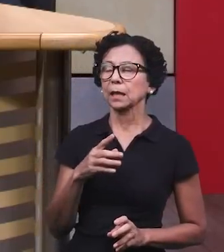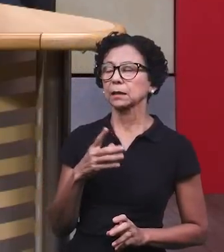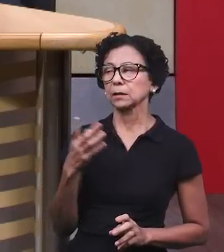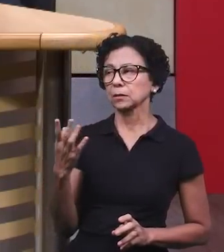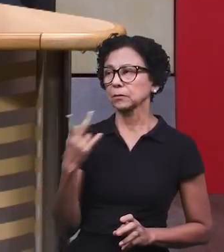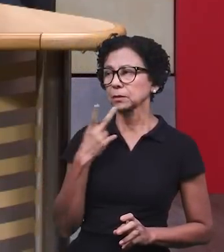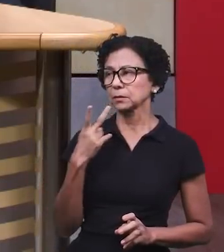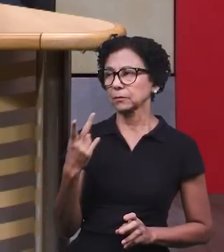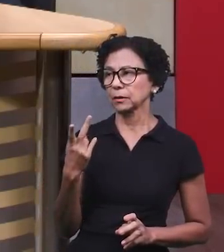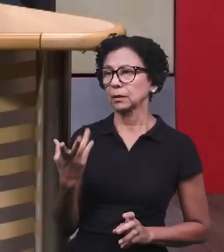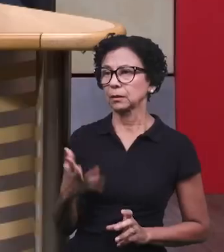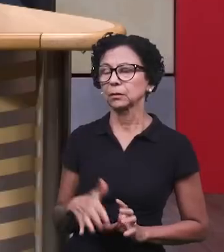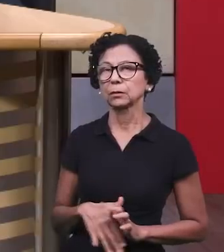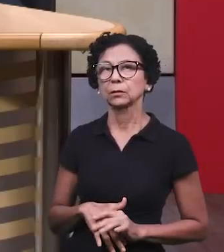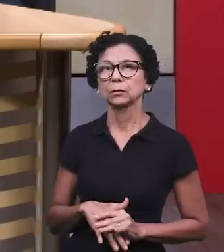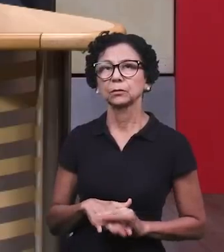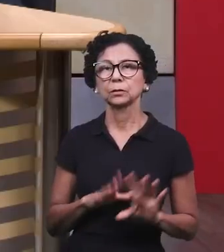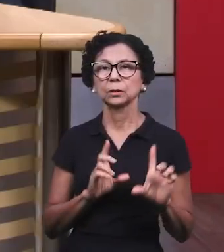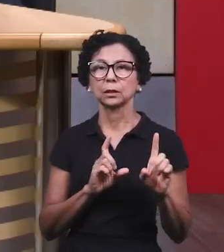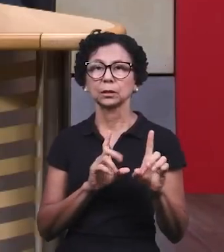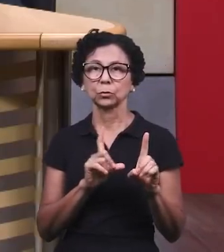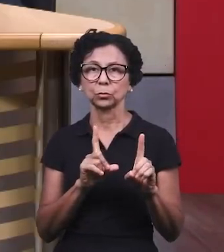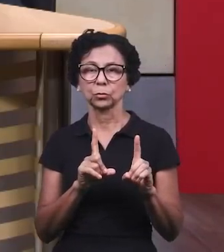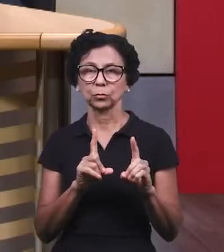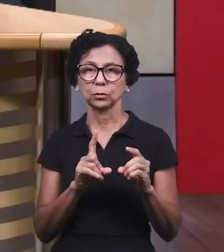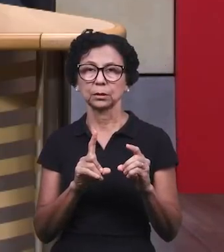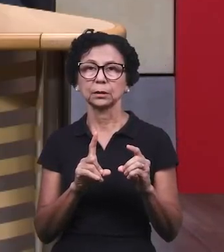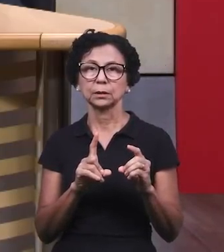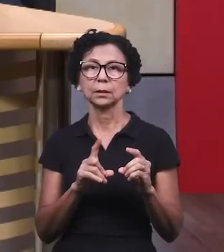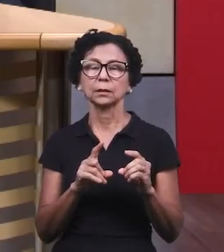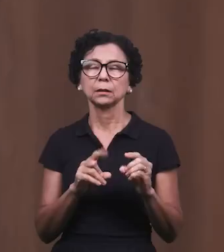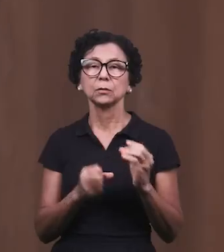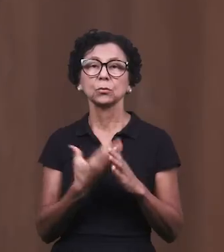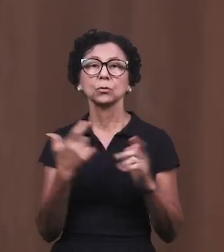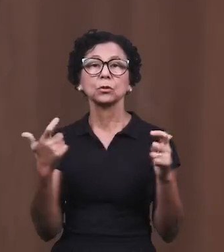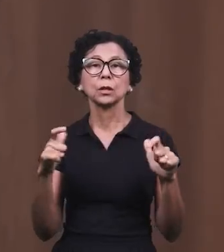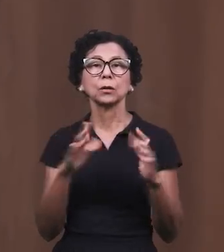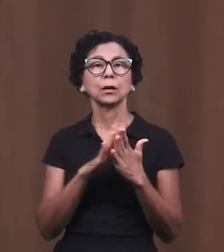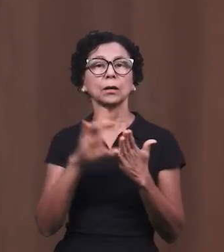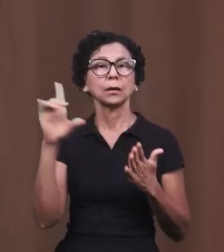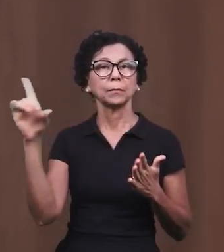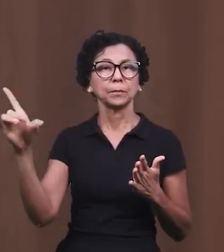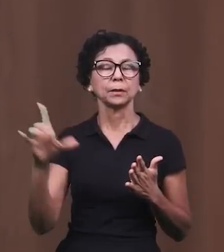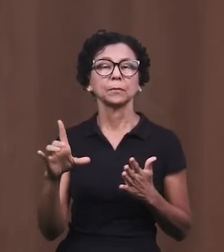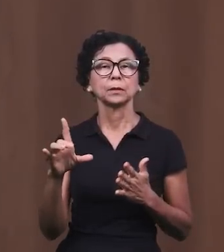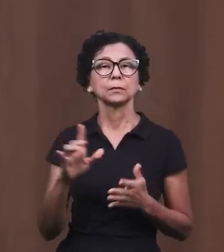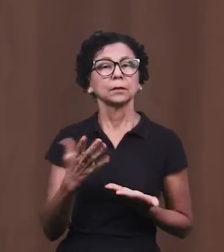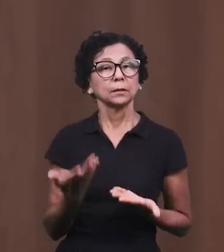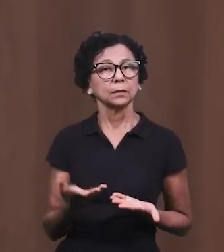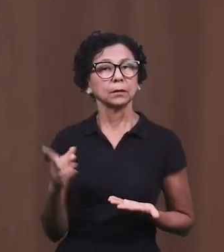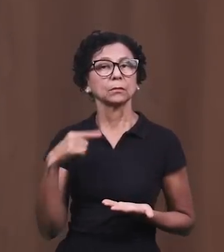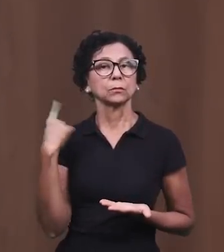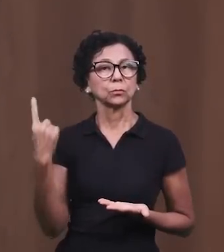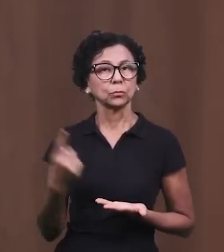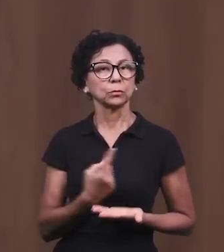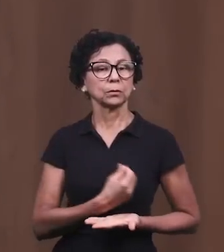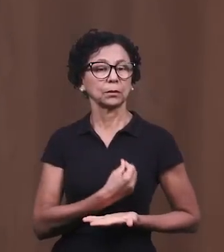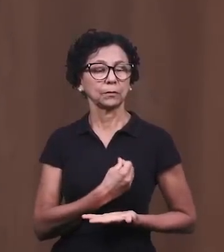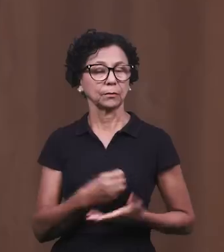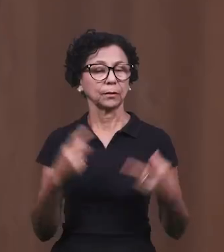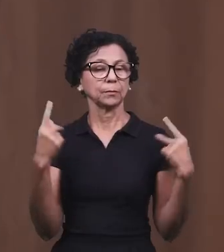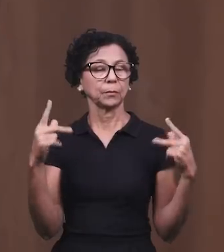você também falou, sobre toda a doutrina que emerge da palavra. Tudo que nós vivemos, pregamos,